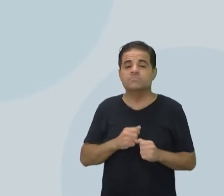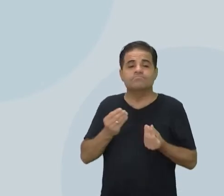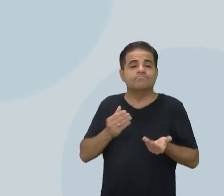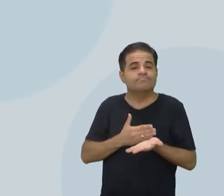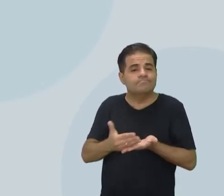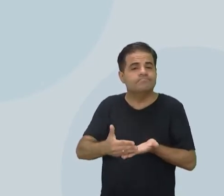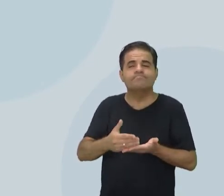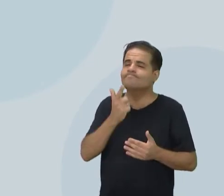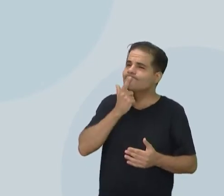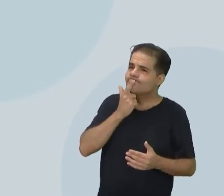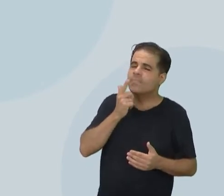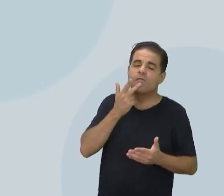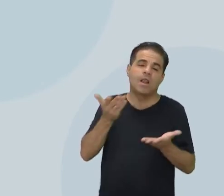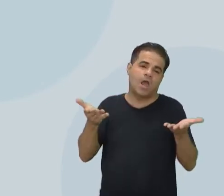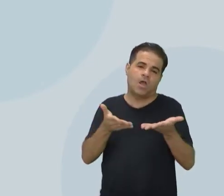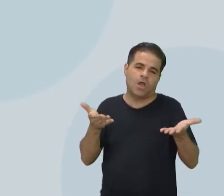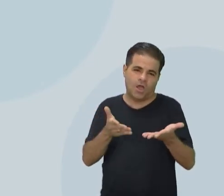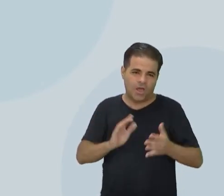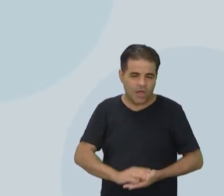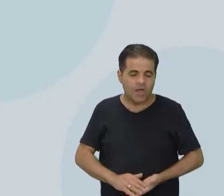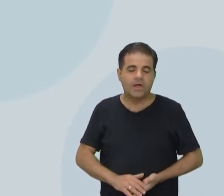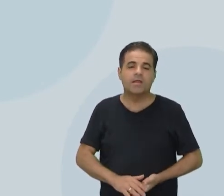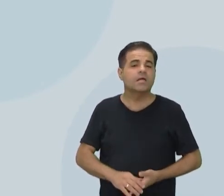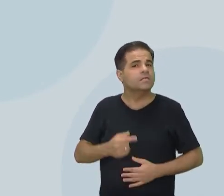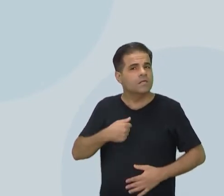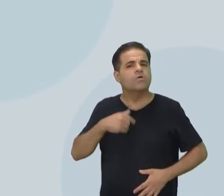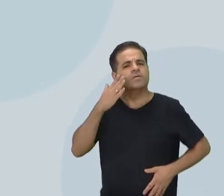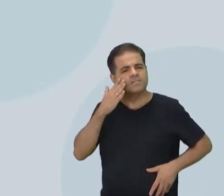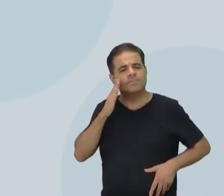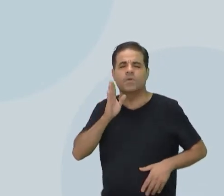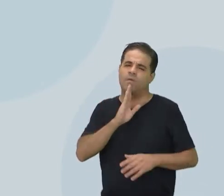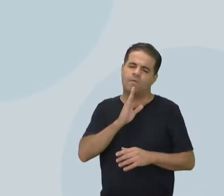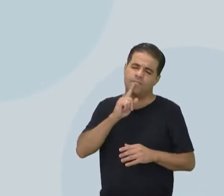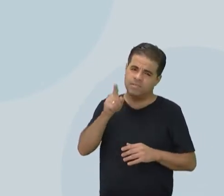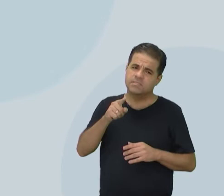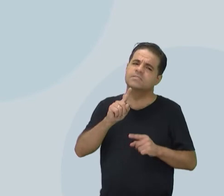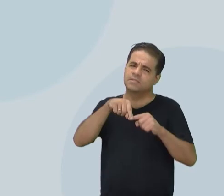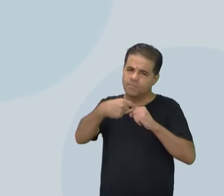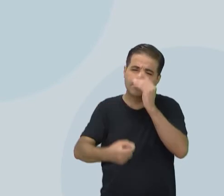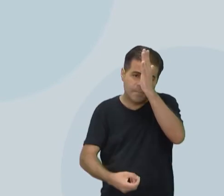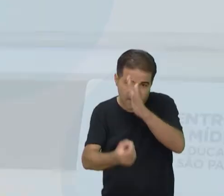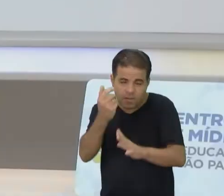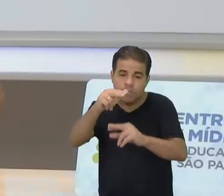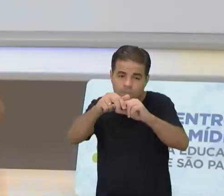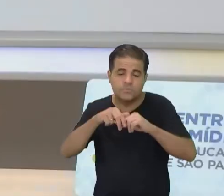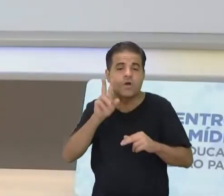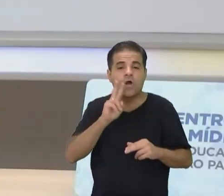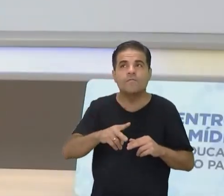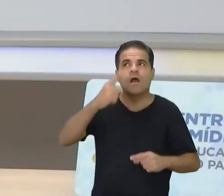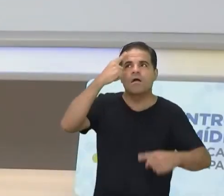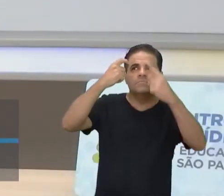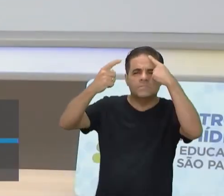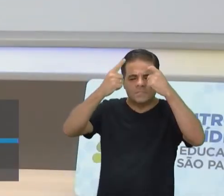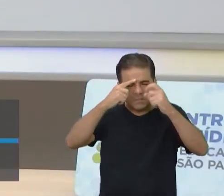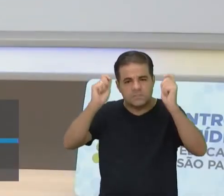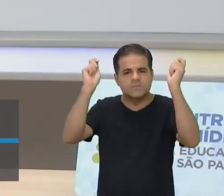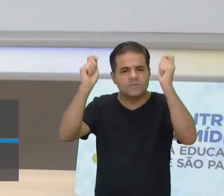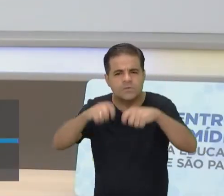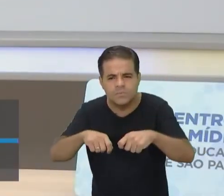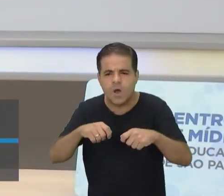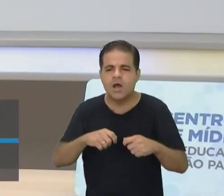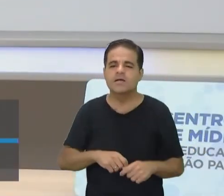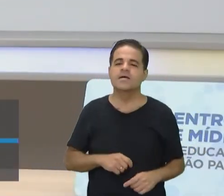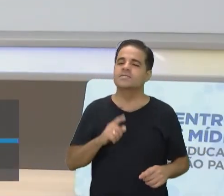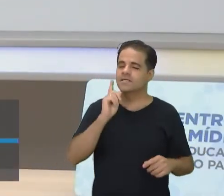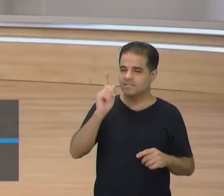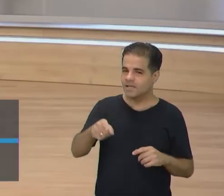de Estado. E foi o que eu falei agora há pouco, né? Eu já sabia que isso aí viria, né? Por isso que eu joguei aquela ideia do posso usar ponto, posso usar...